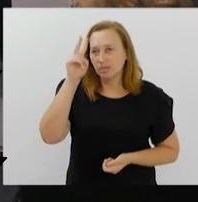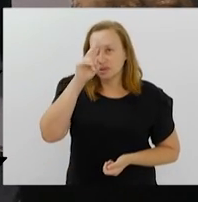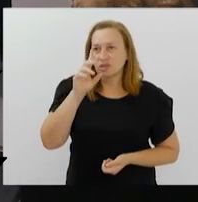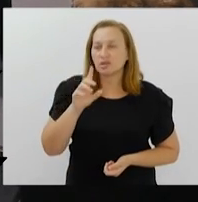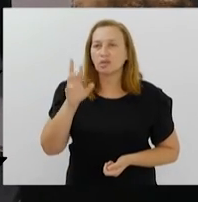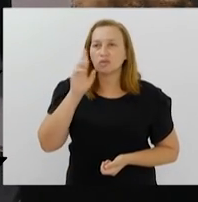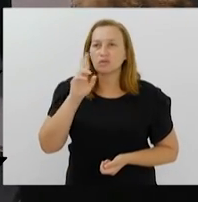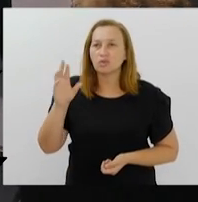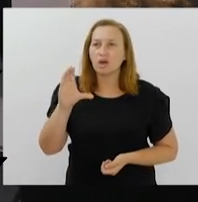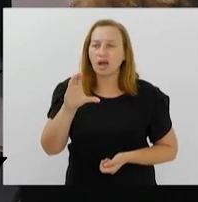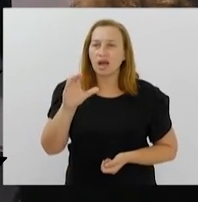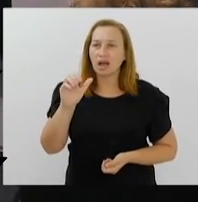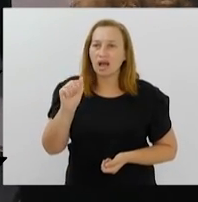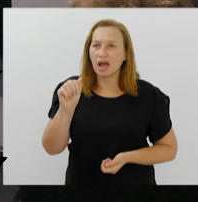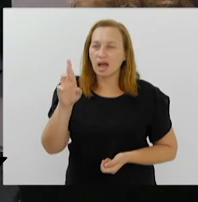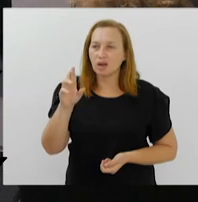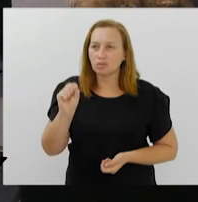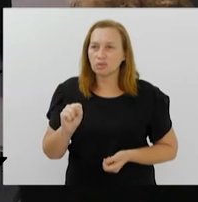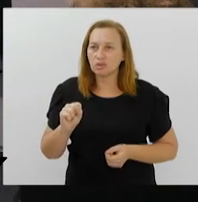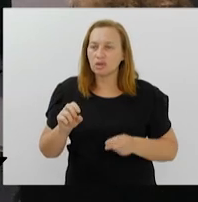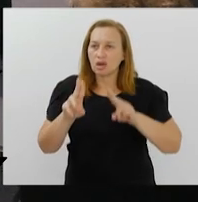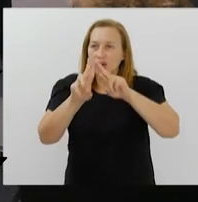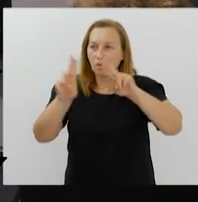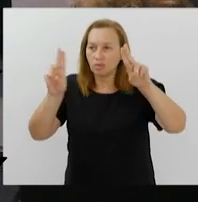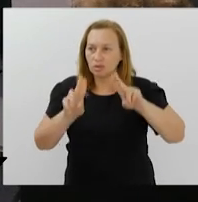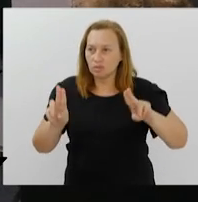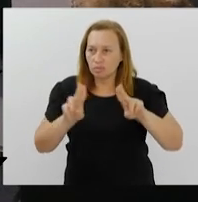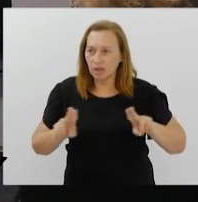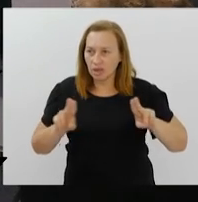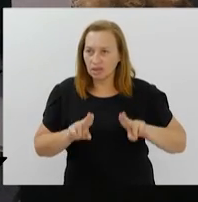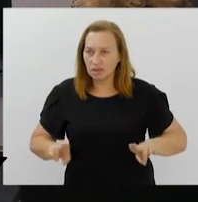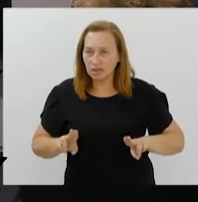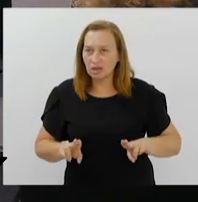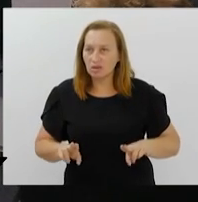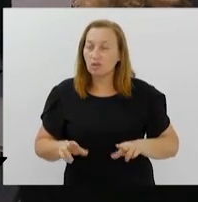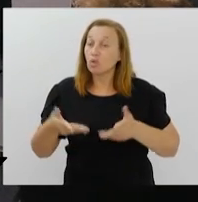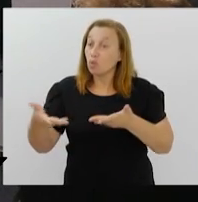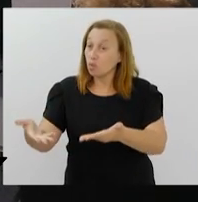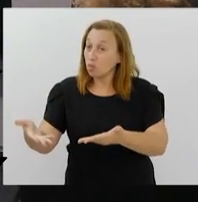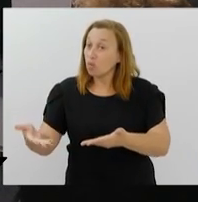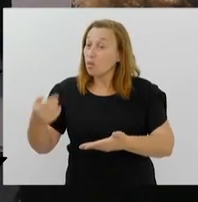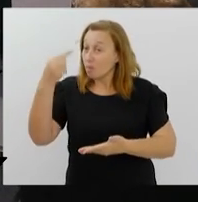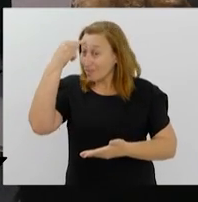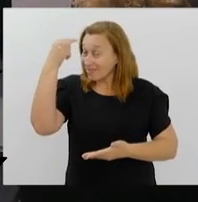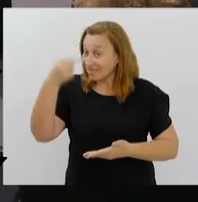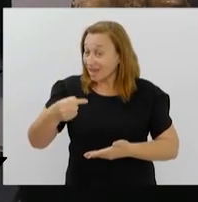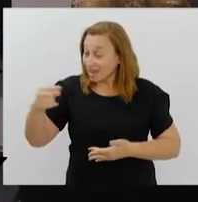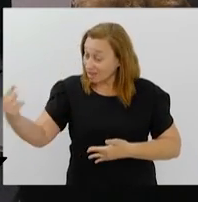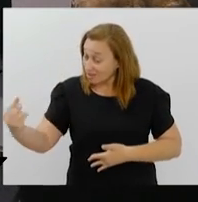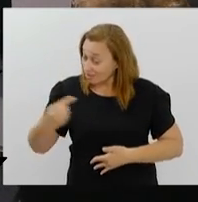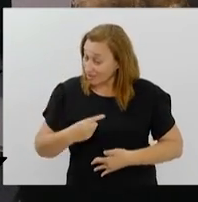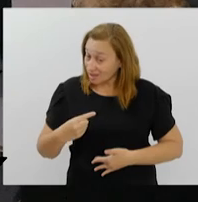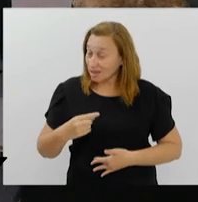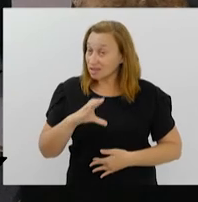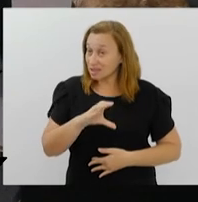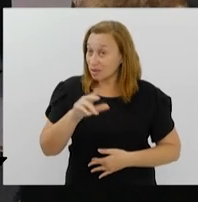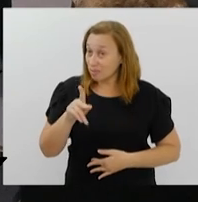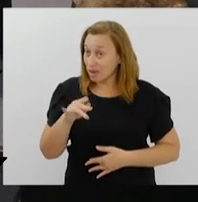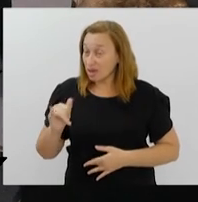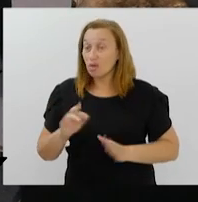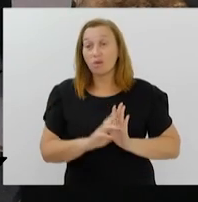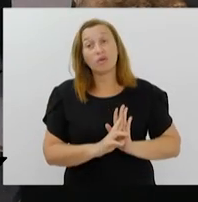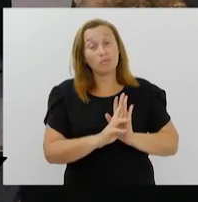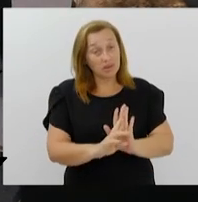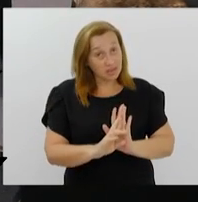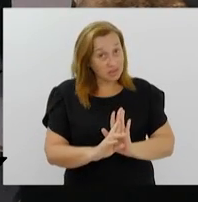a Unimed ela foi convocada para esta CPI então ah o representante não preciso nem dizer porque isso